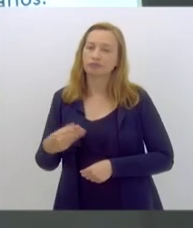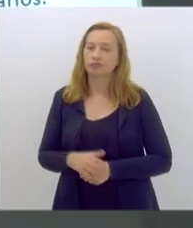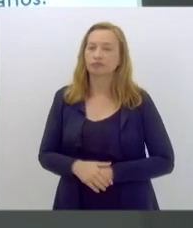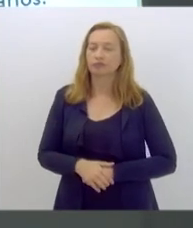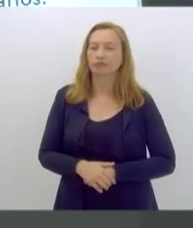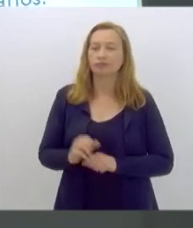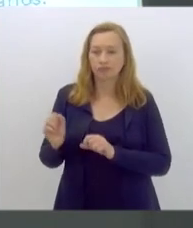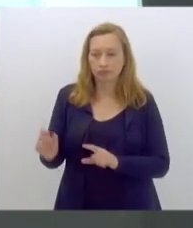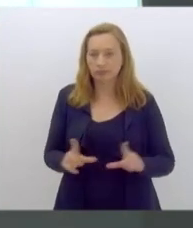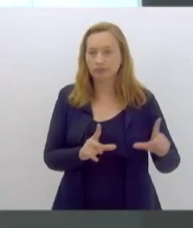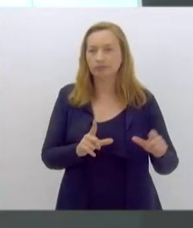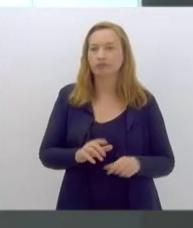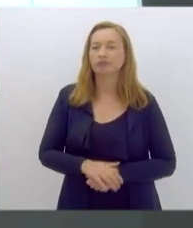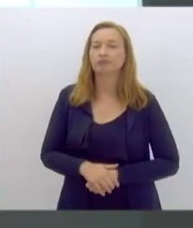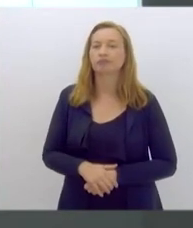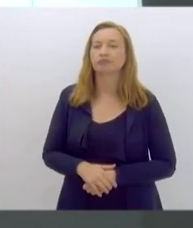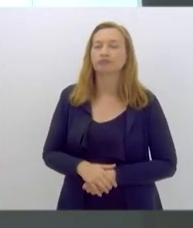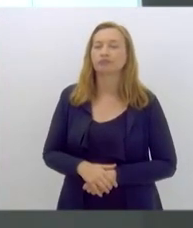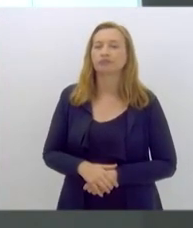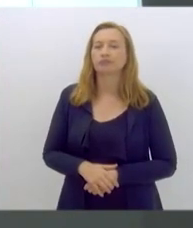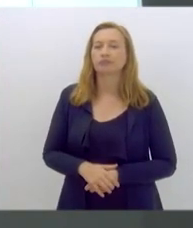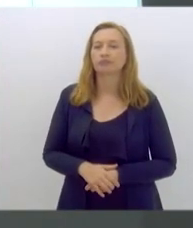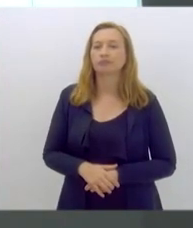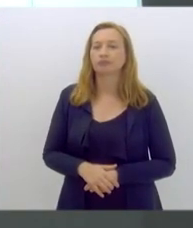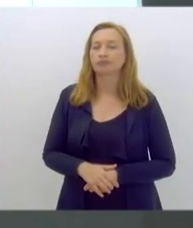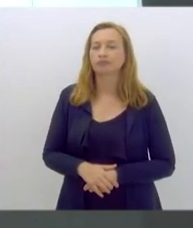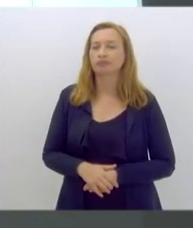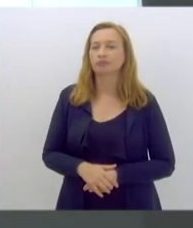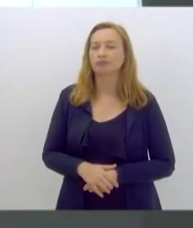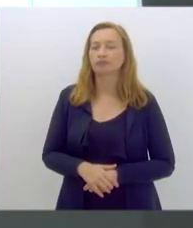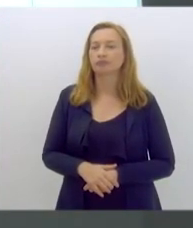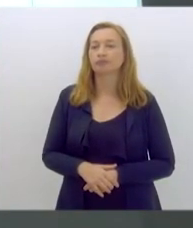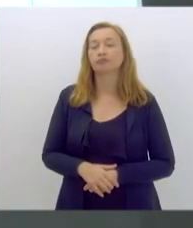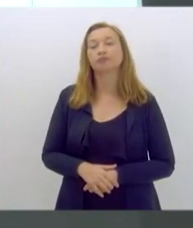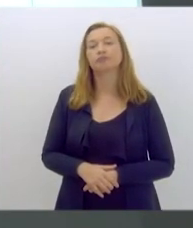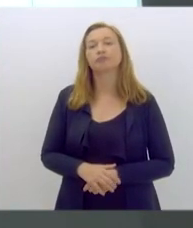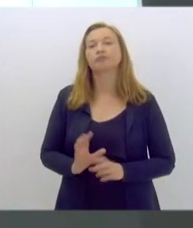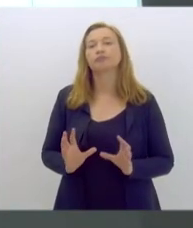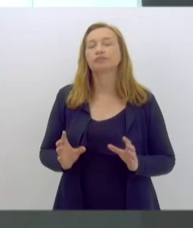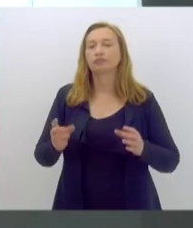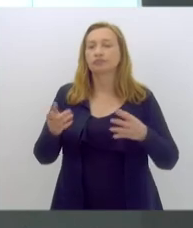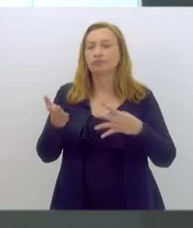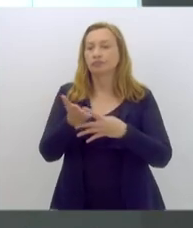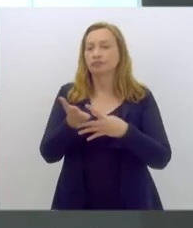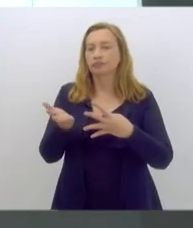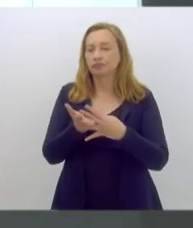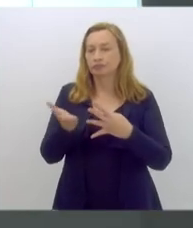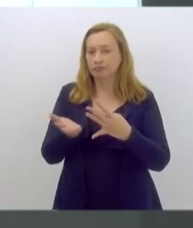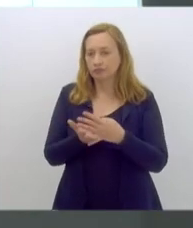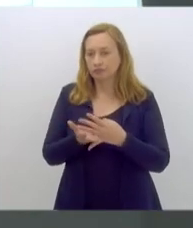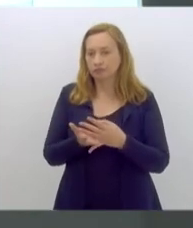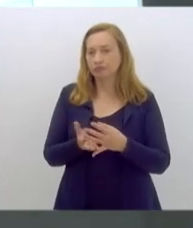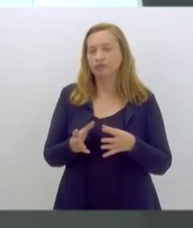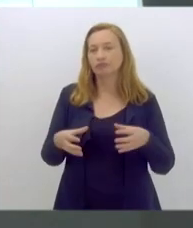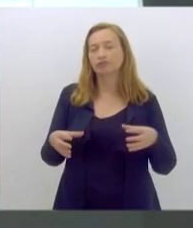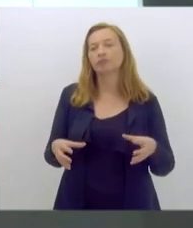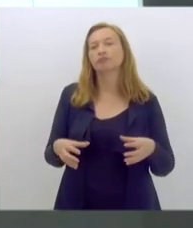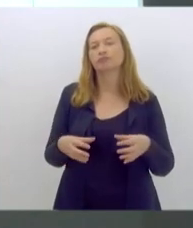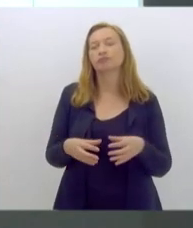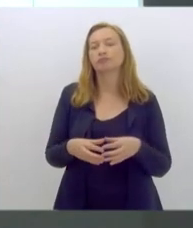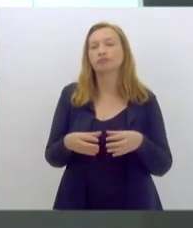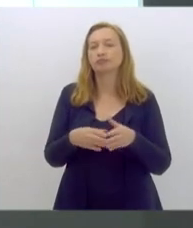pode passar por favor E aí a gente dividiu são quadros mais elucidativos né